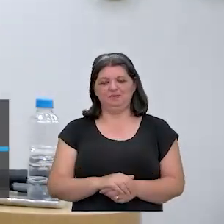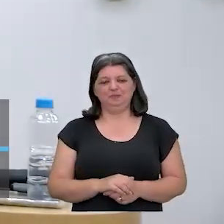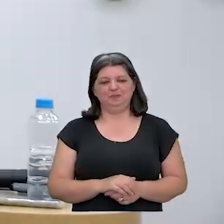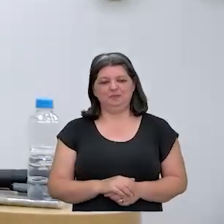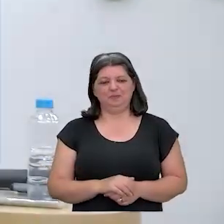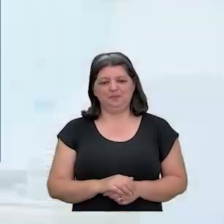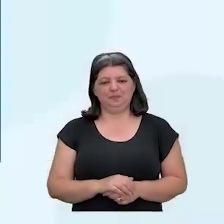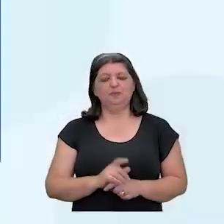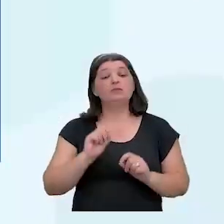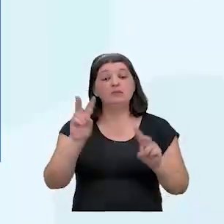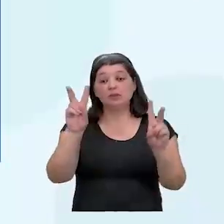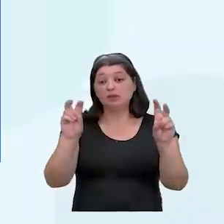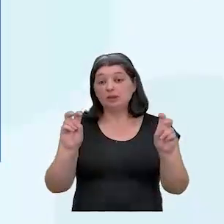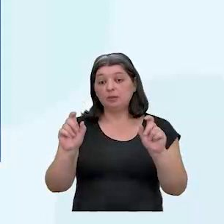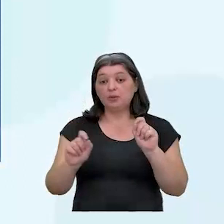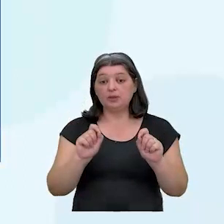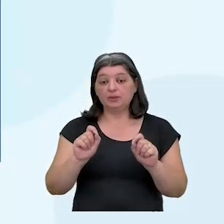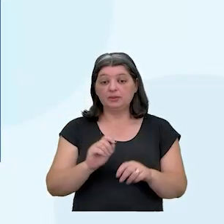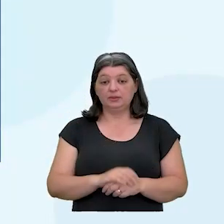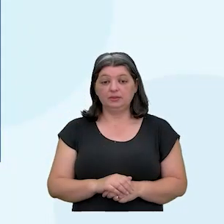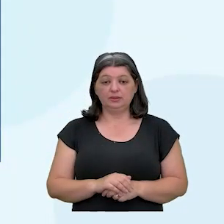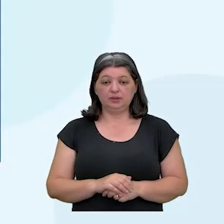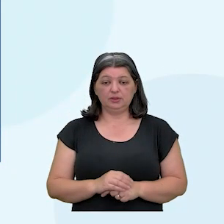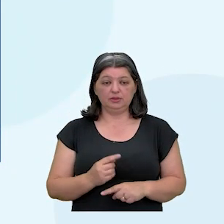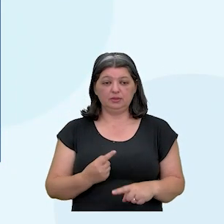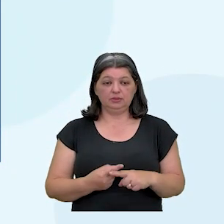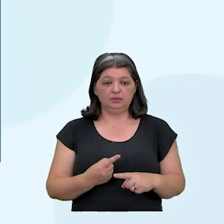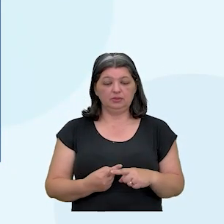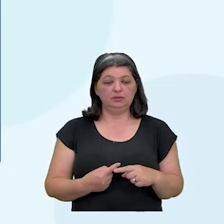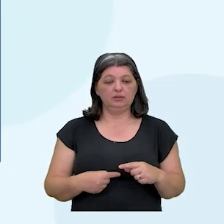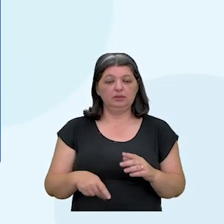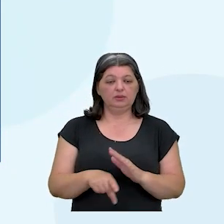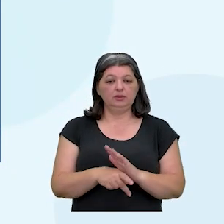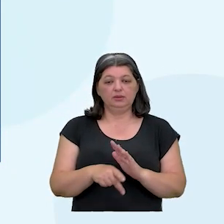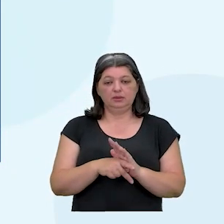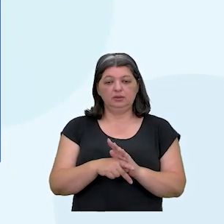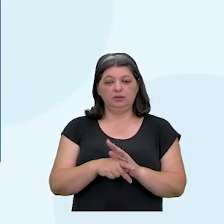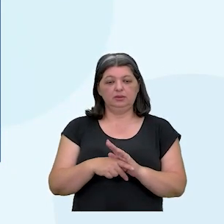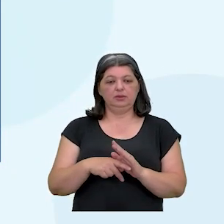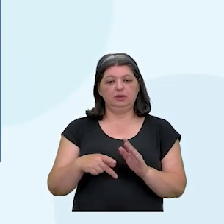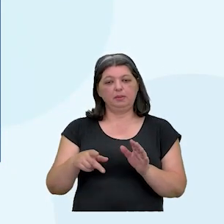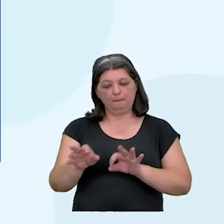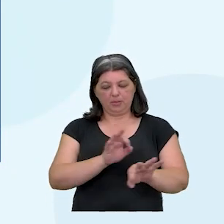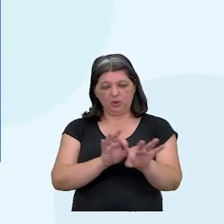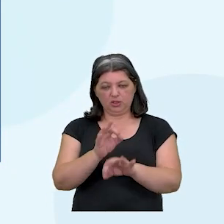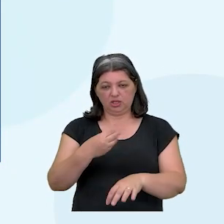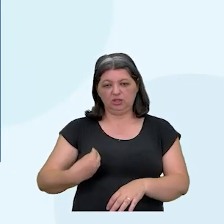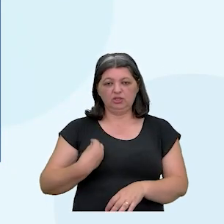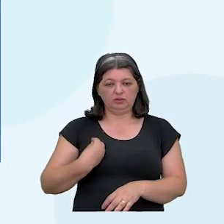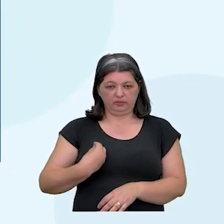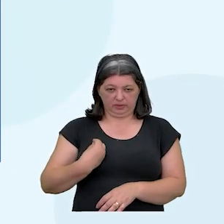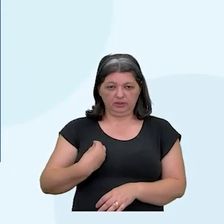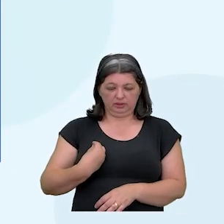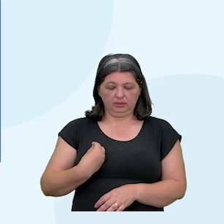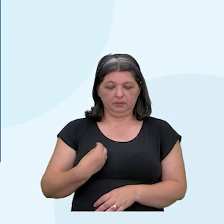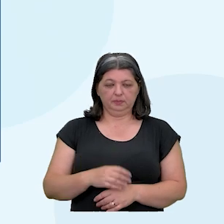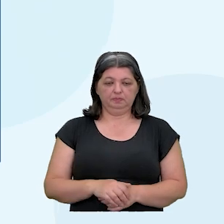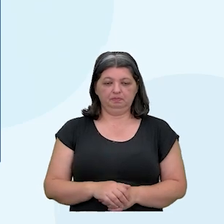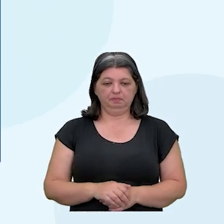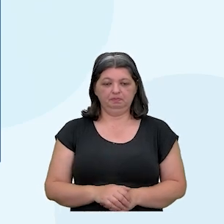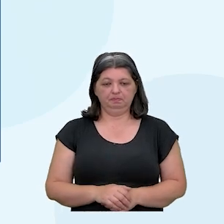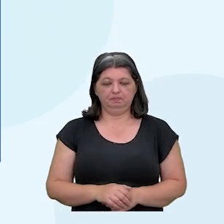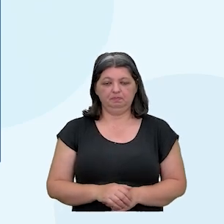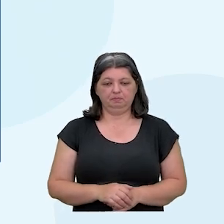Então, qual que é o tema? Pergunta, né? Faz o link aí. Se é projeto de vida, só pode ser projeto de vida.